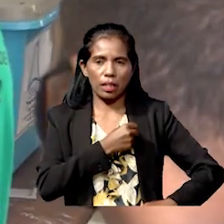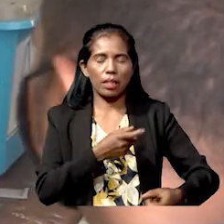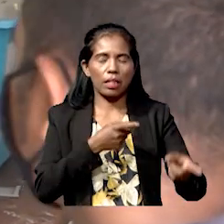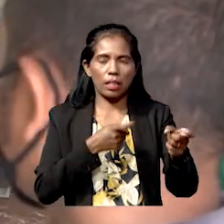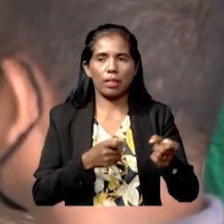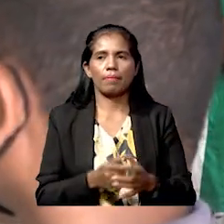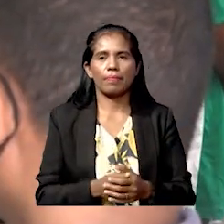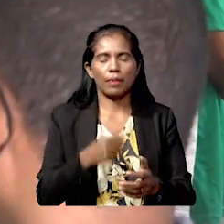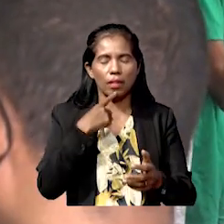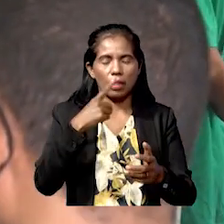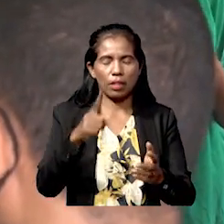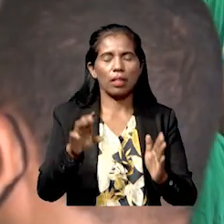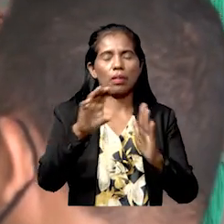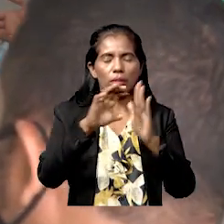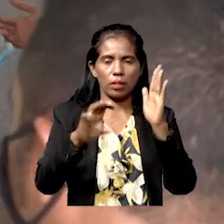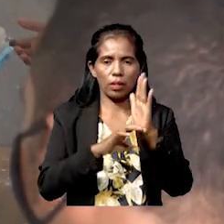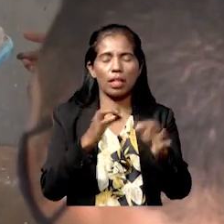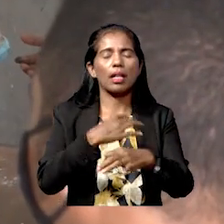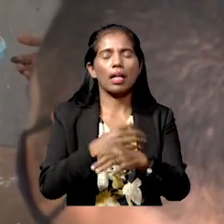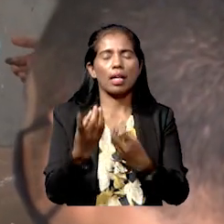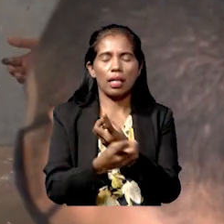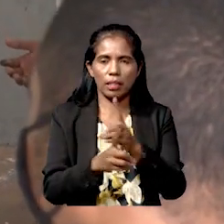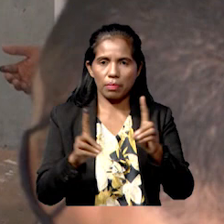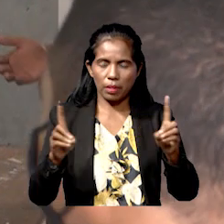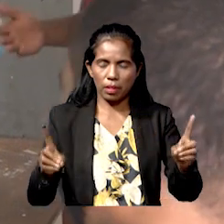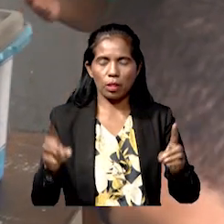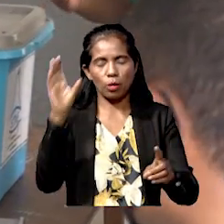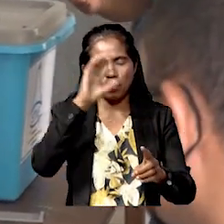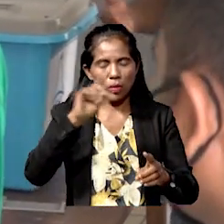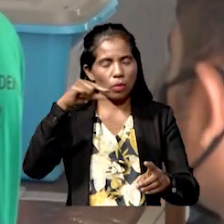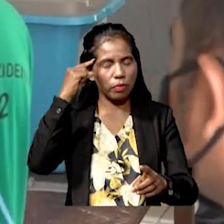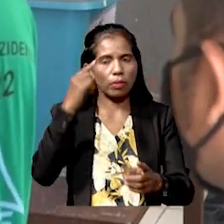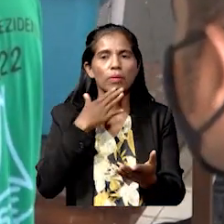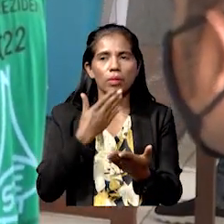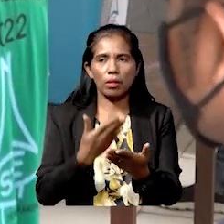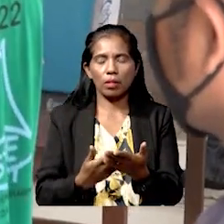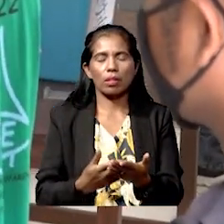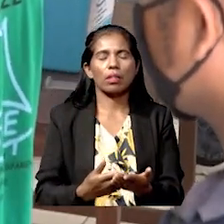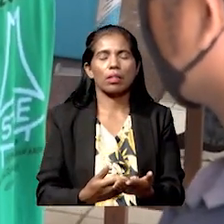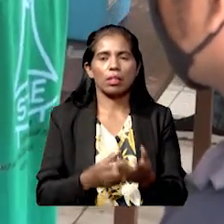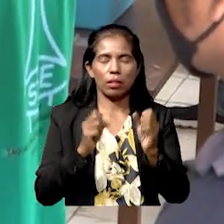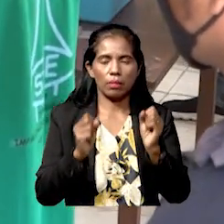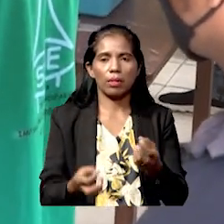restaura constitucional, hadia democracia no buka governo nebe consensual, atu bel responde